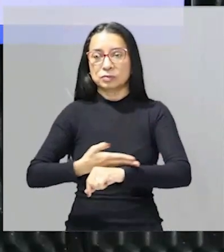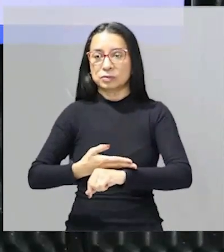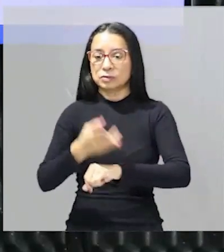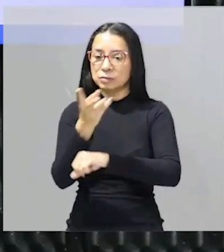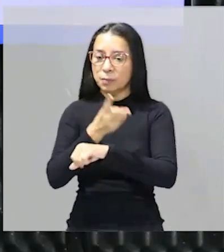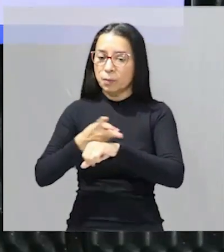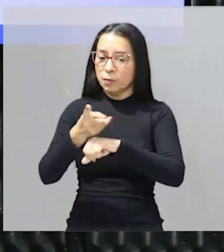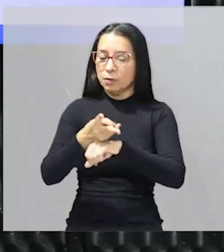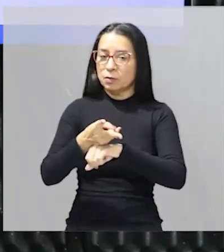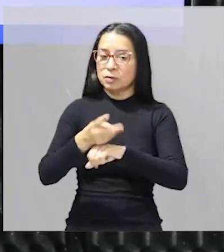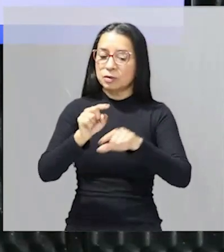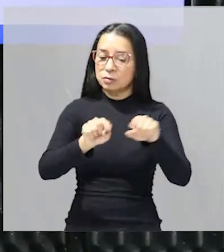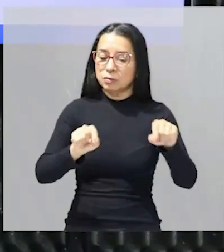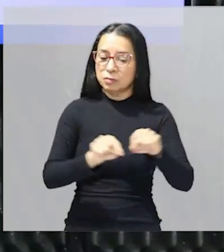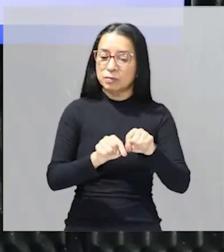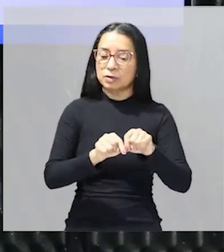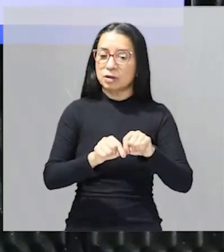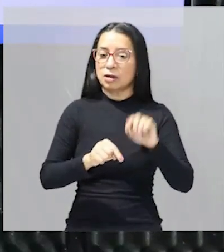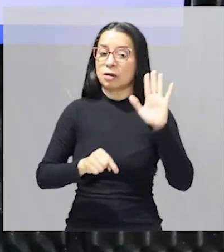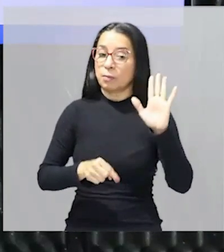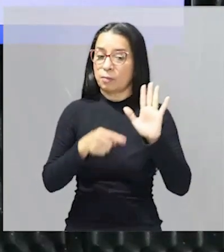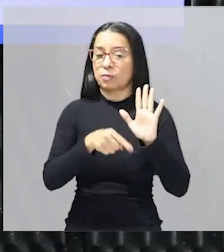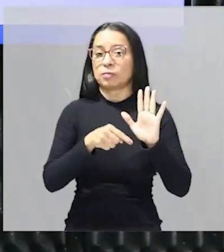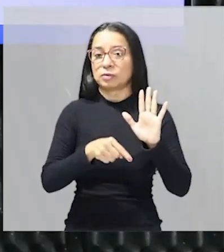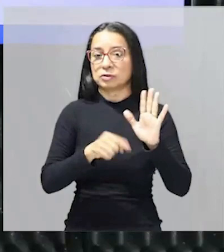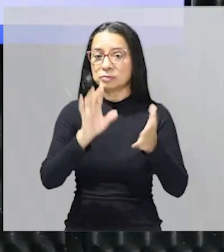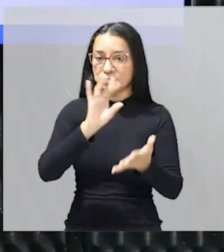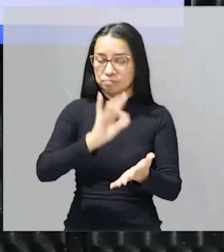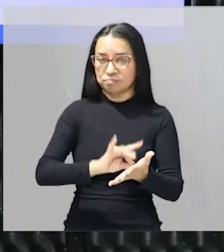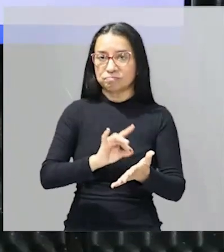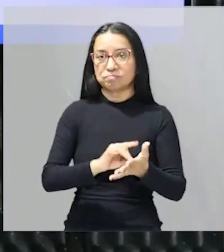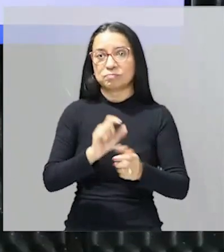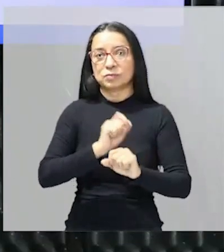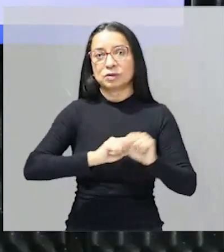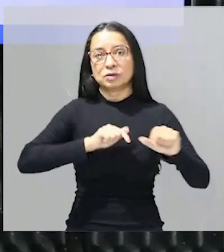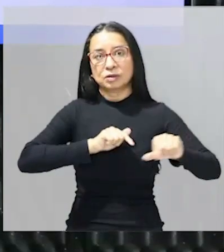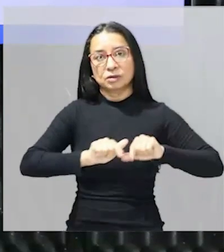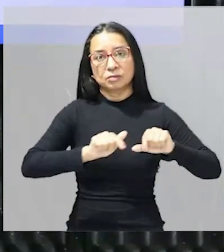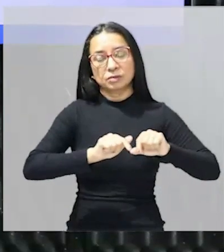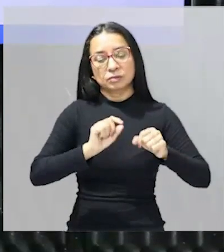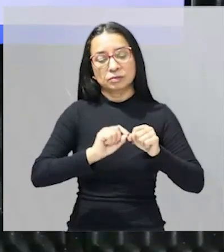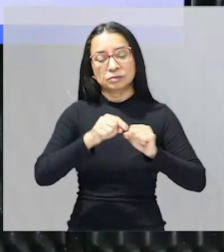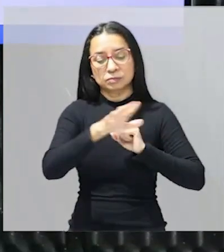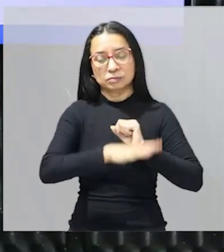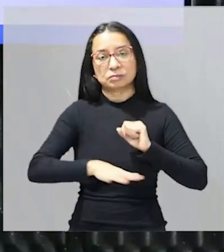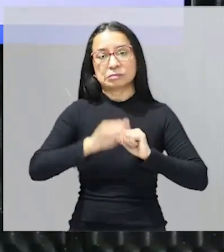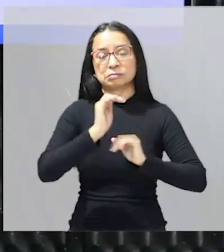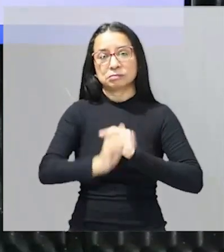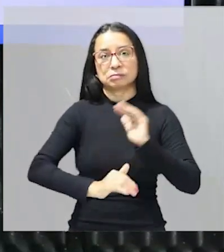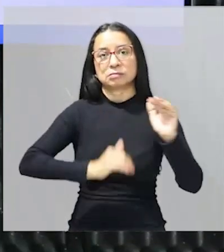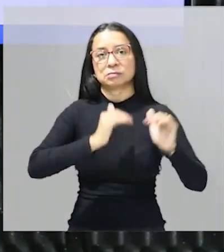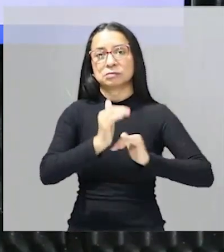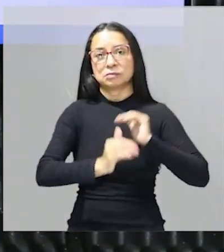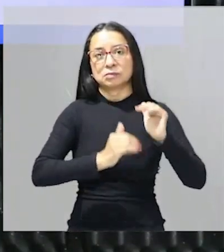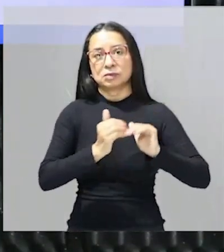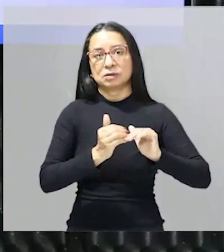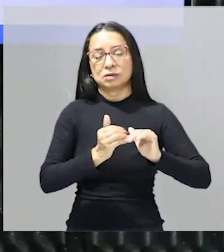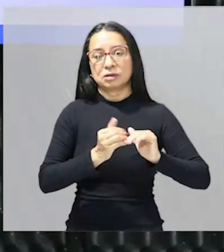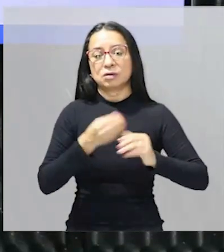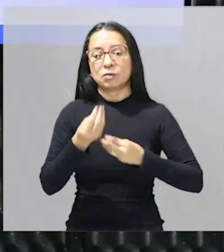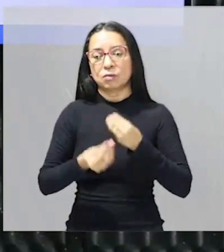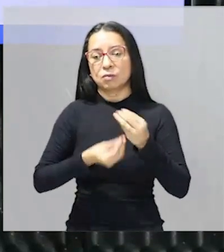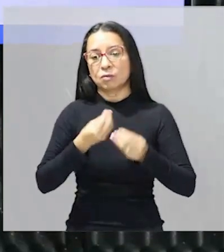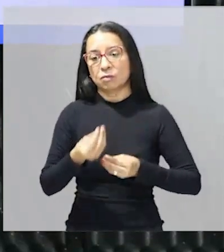prometida para dignificar, para suar, para trabalhar nessa terra e fazer essa terra prosperar. Foi uma forma de